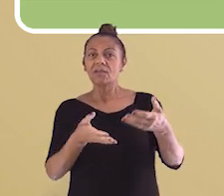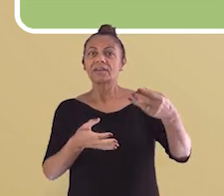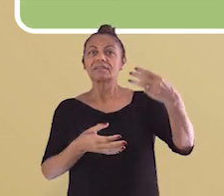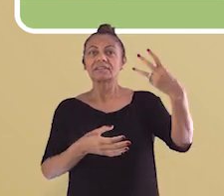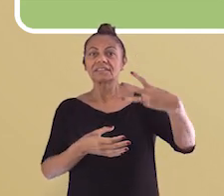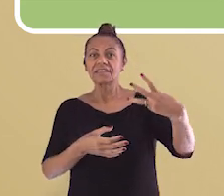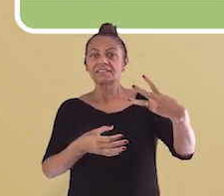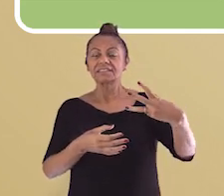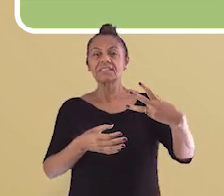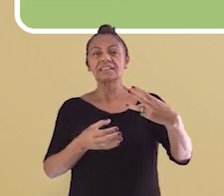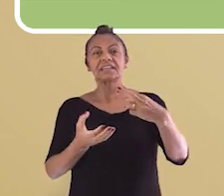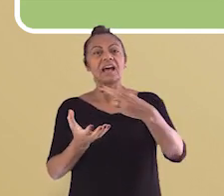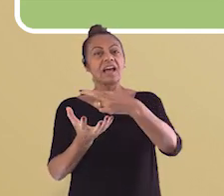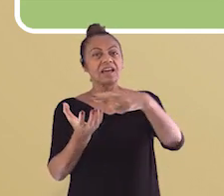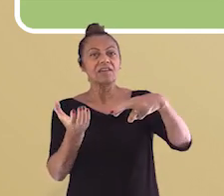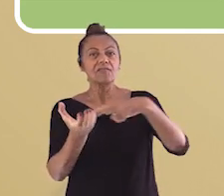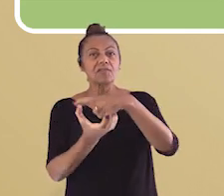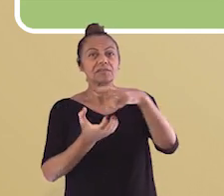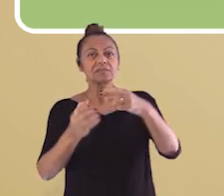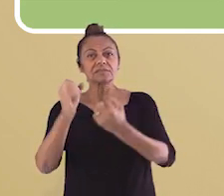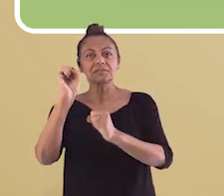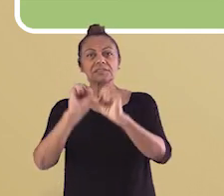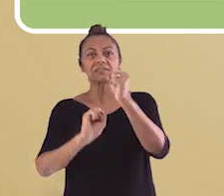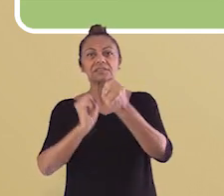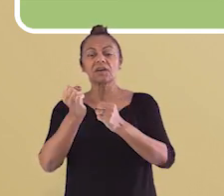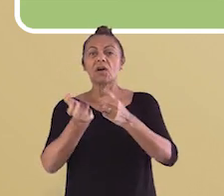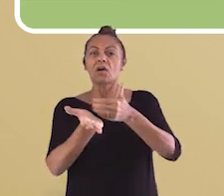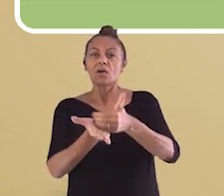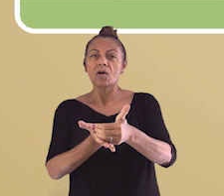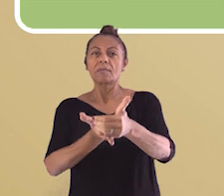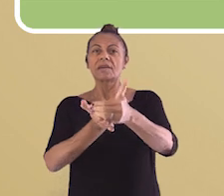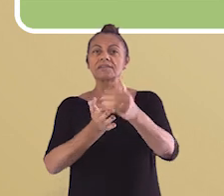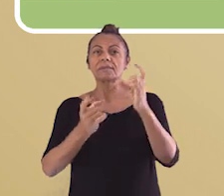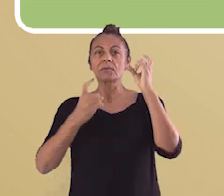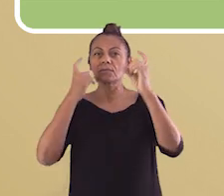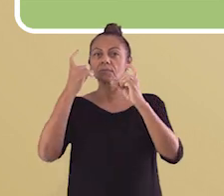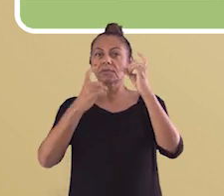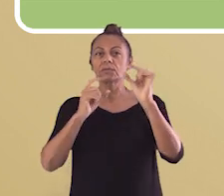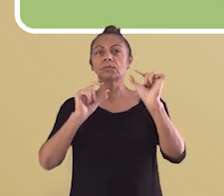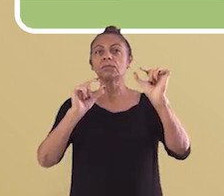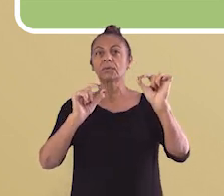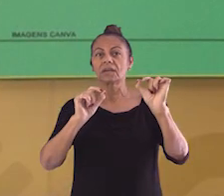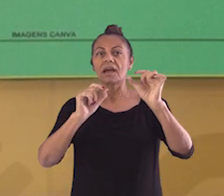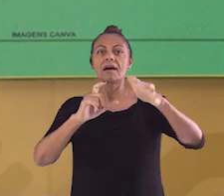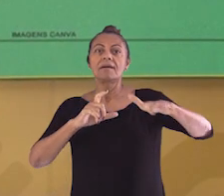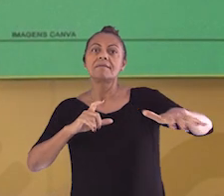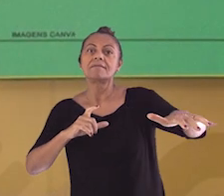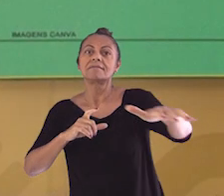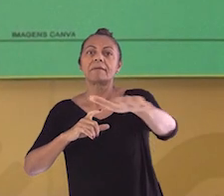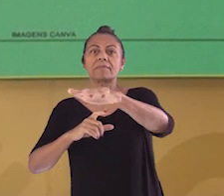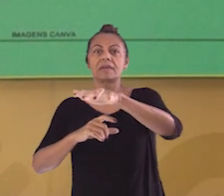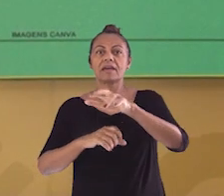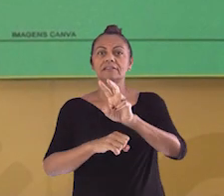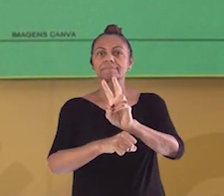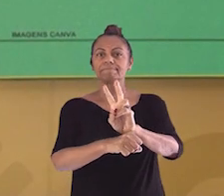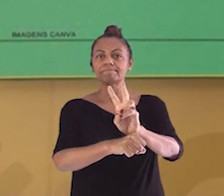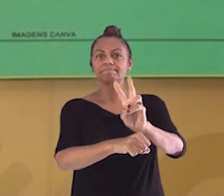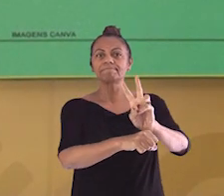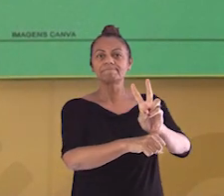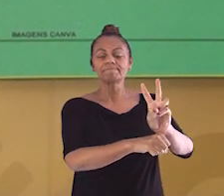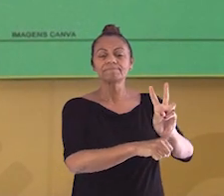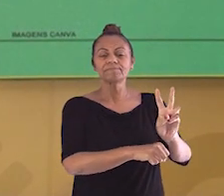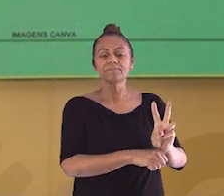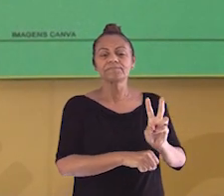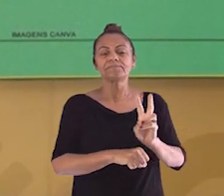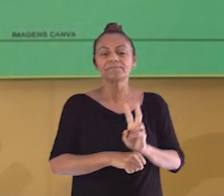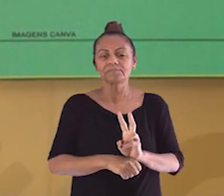terceira revolução industrial, inicia-se a preocupação com o meio ambiente. E aí